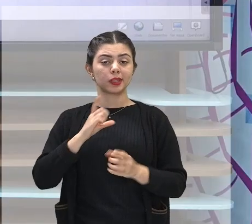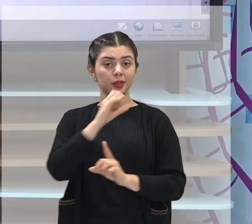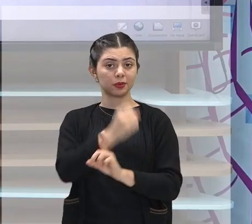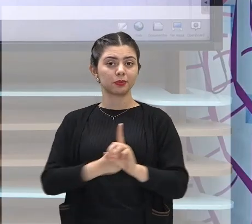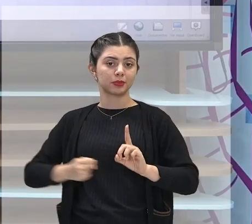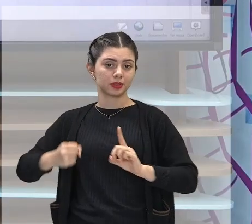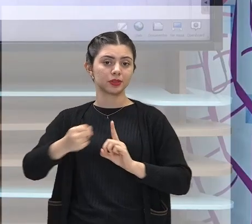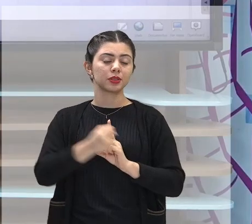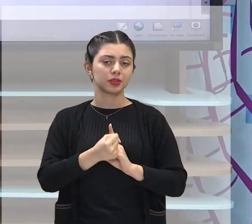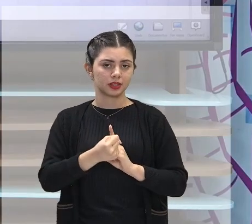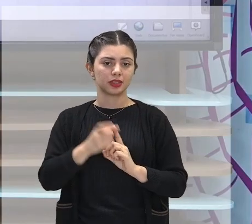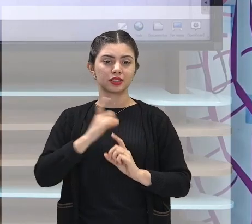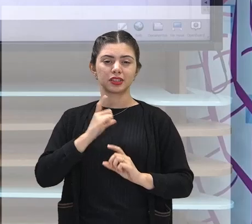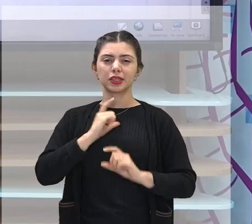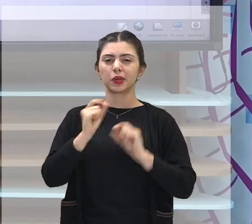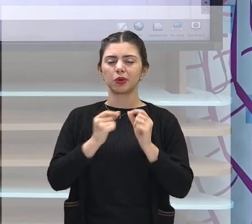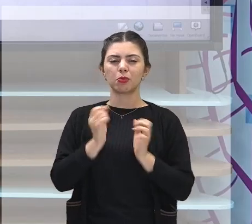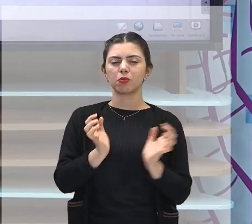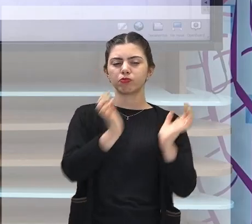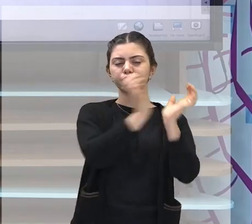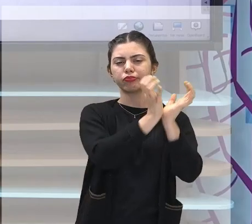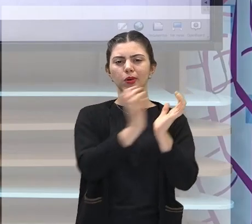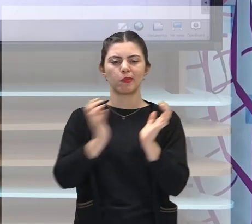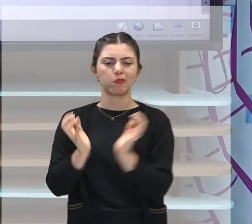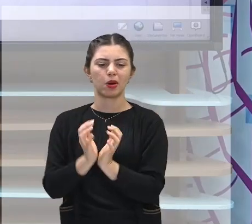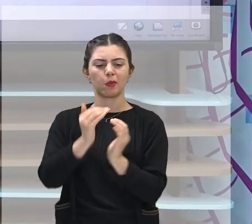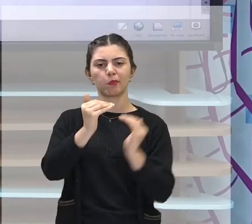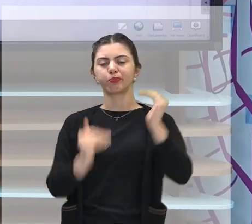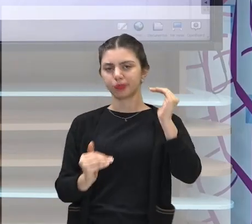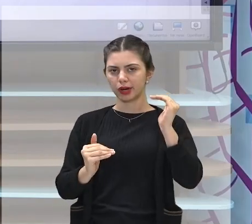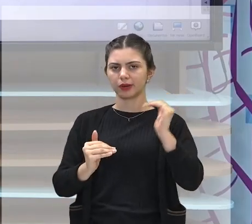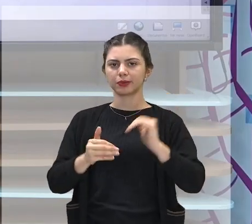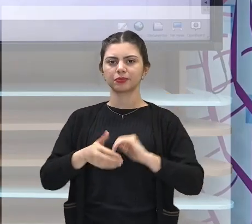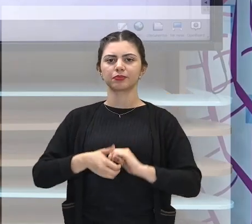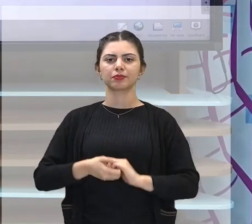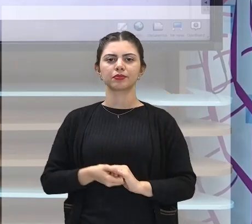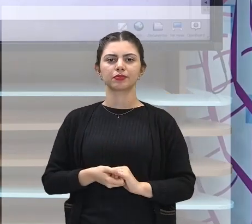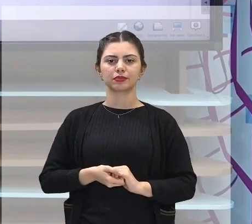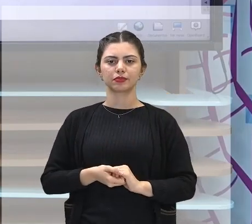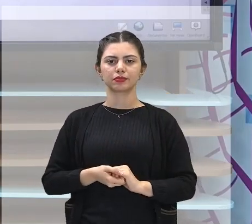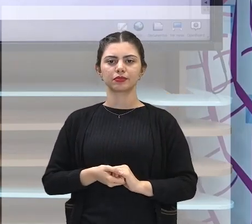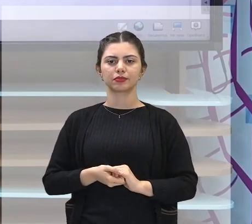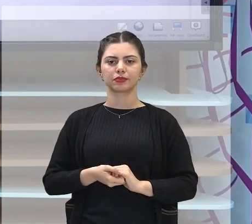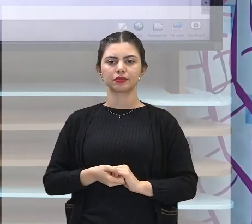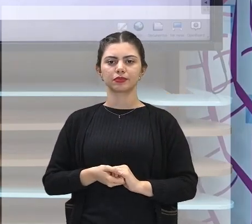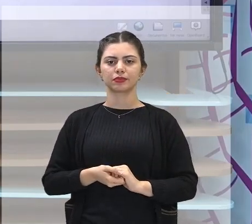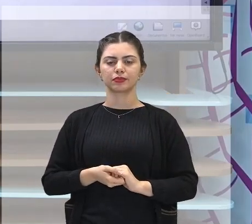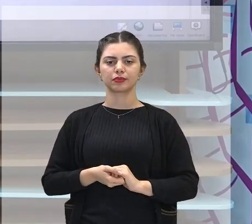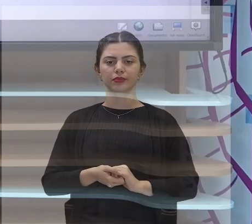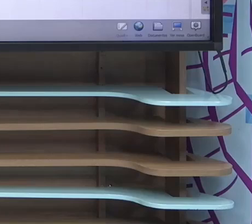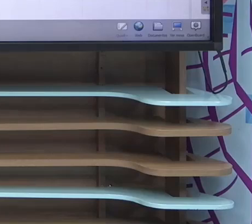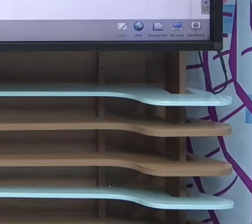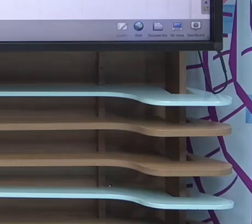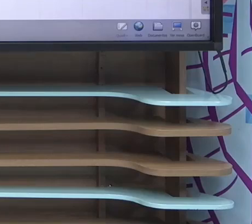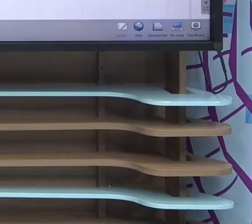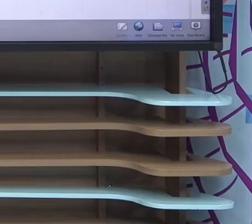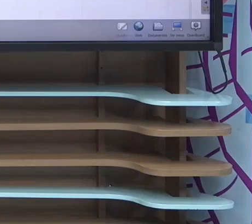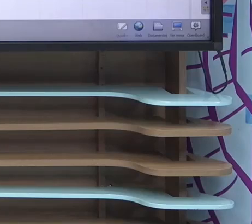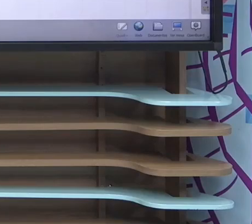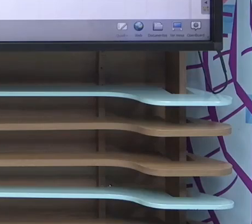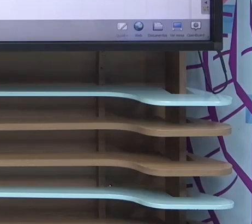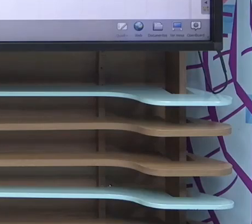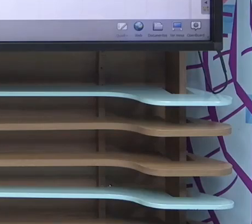tem uma sociedade que é dividida, e muito bem dividida. cada um frequenta a sua